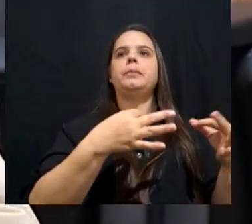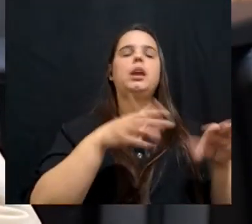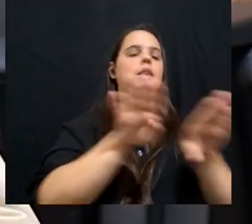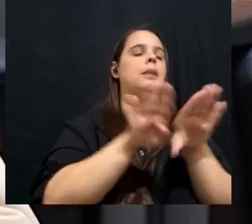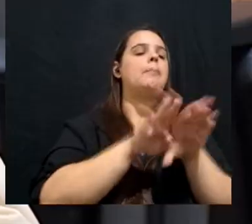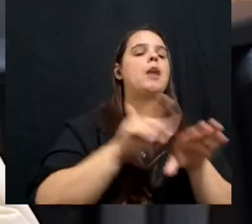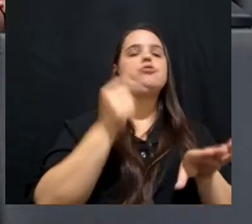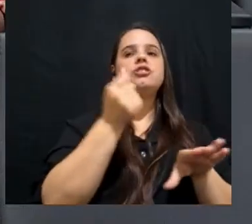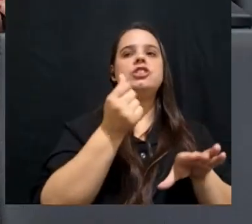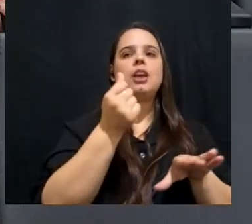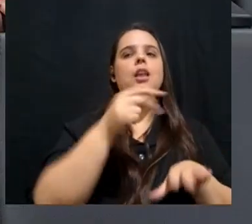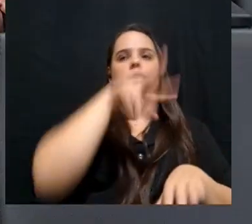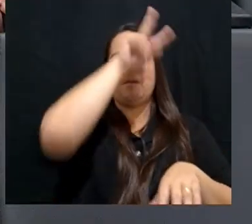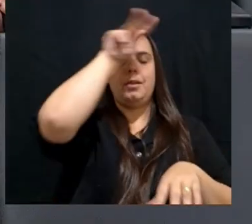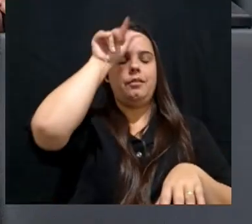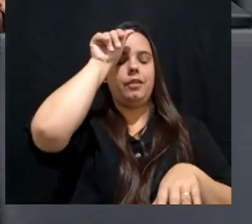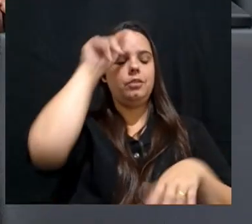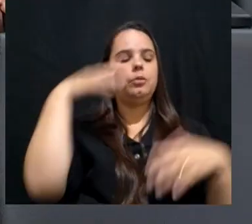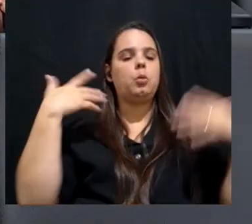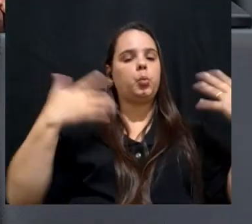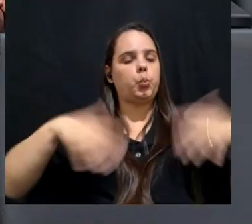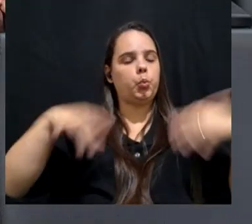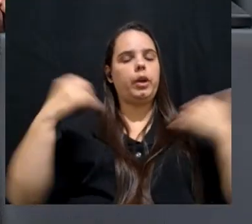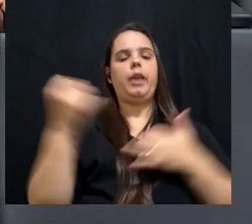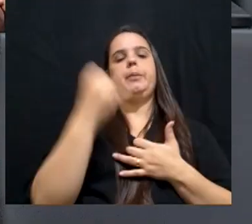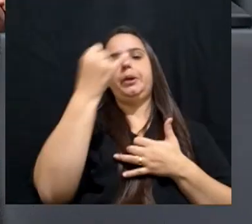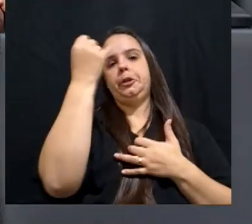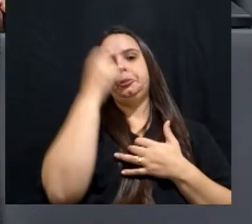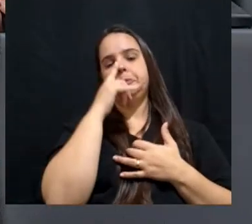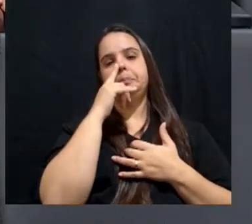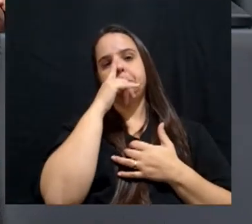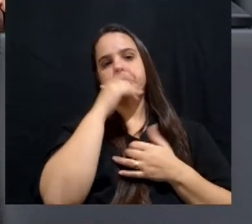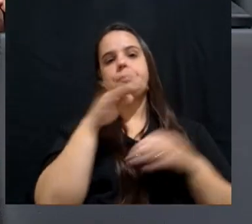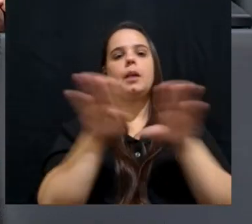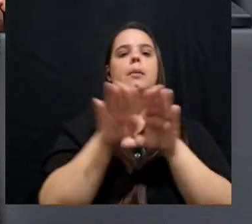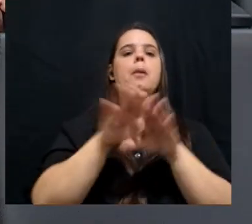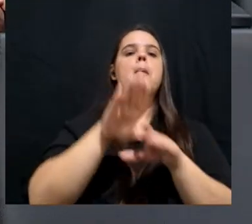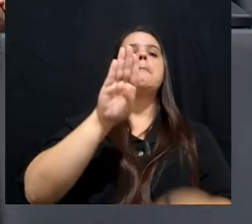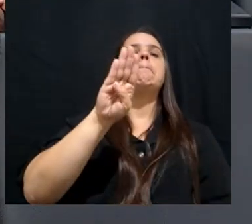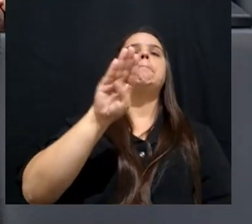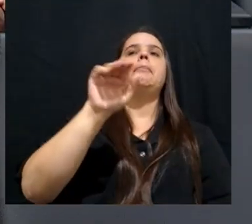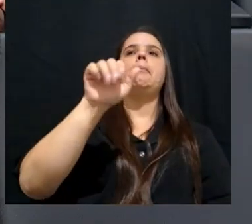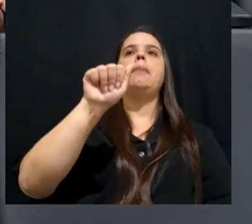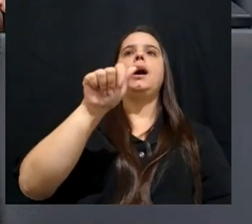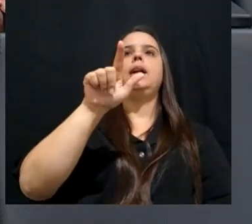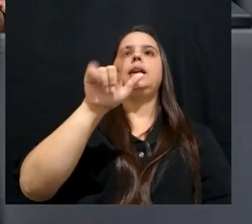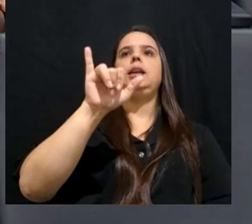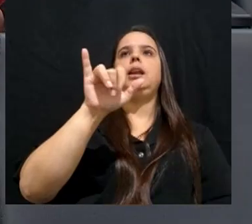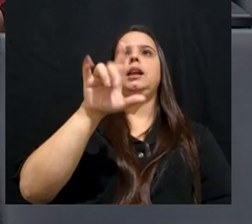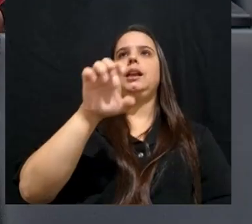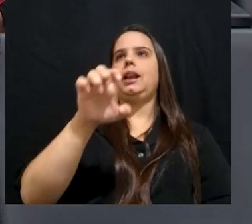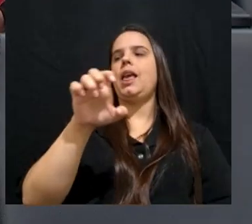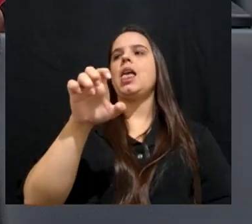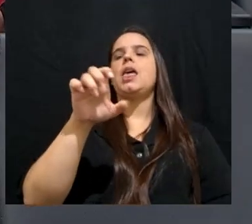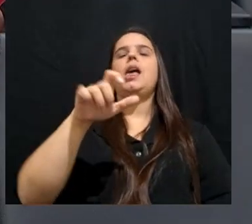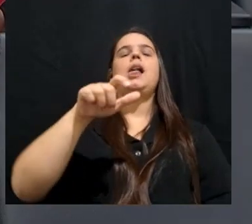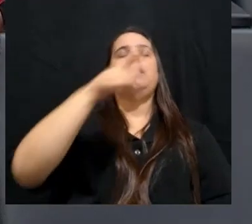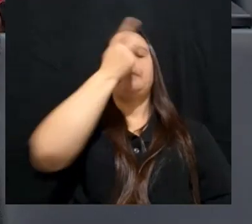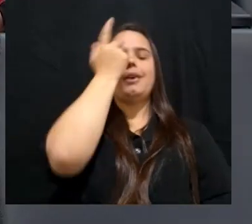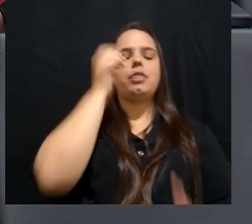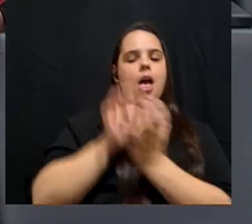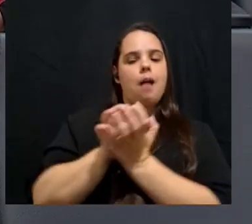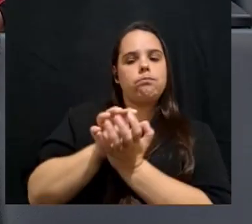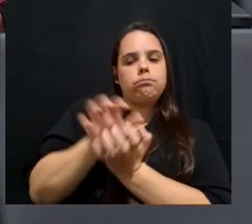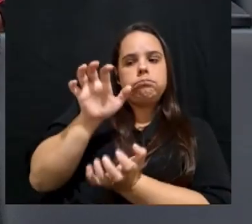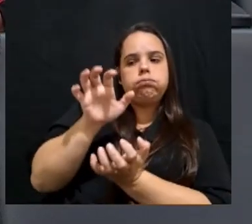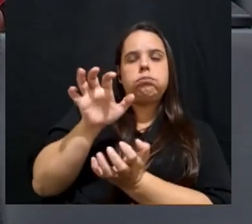é importantíssimo. E sobre o baile também, né, do idoso, como que vem também a ser aqui